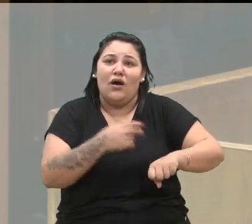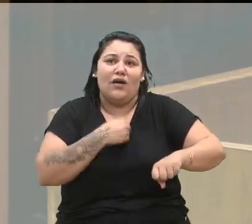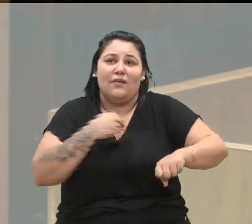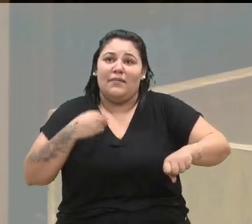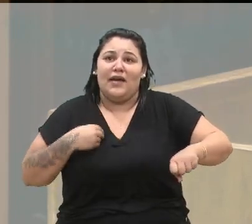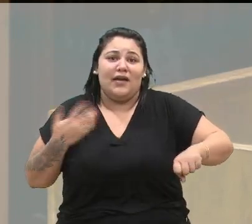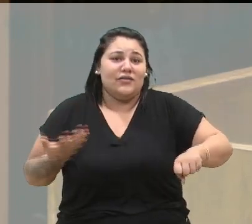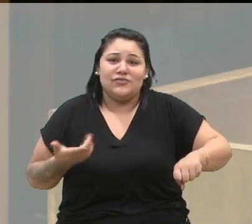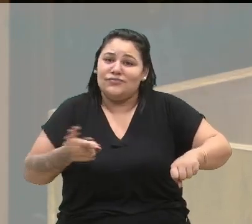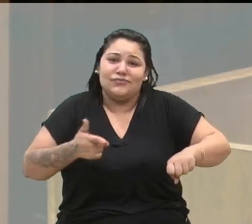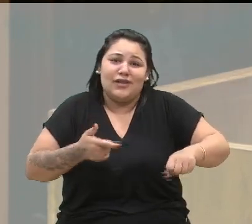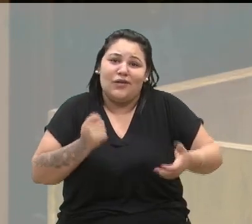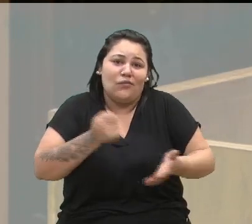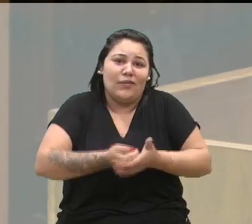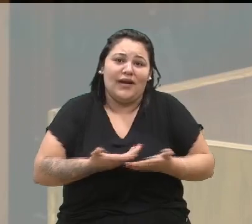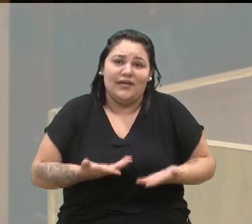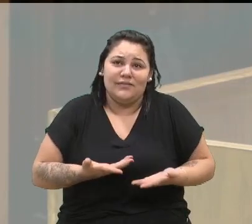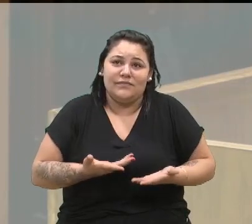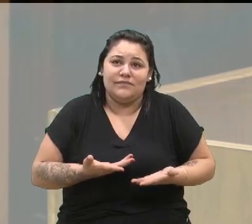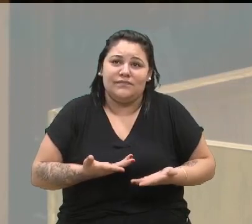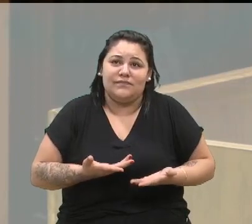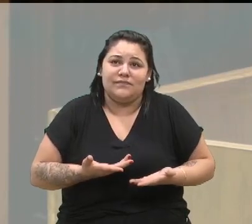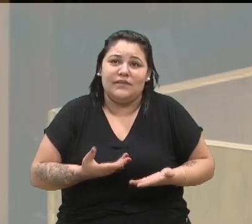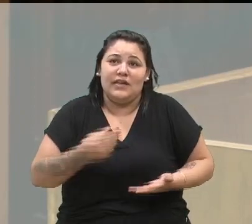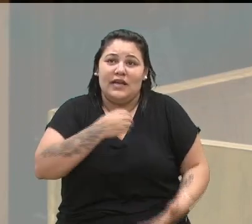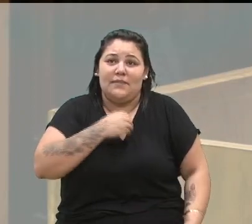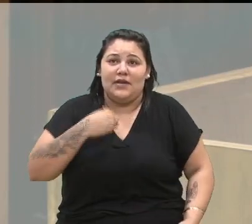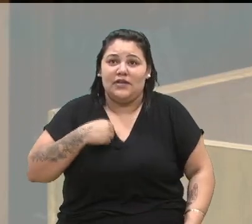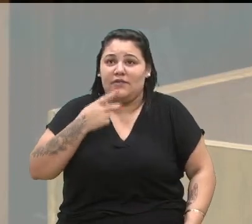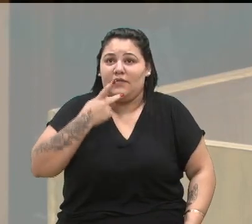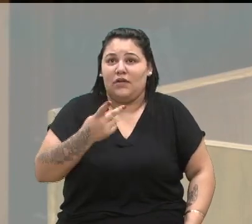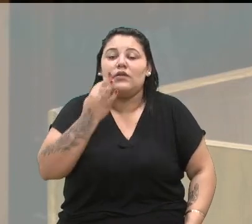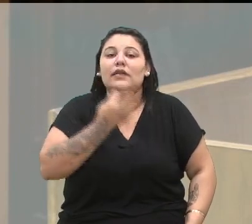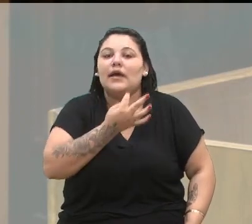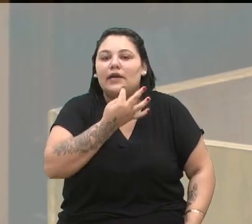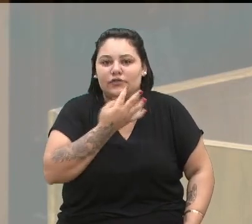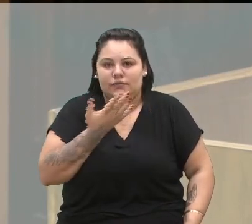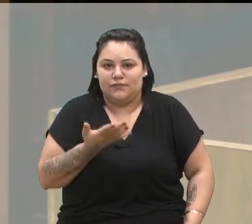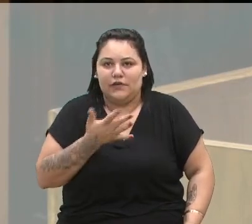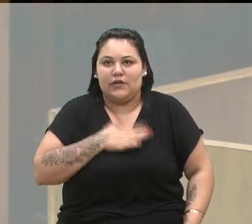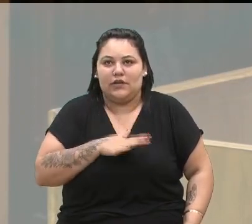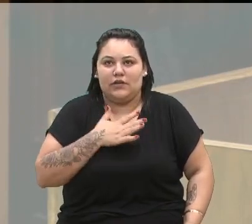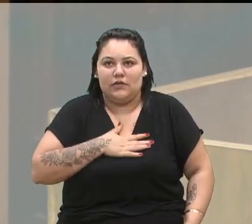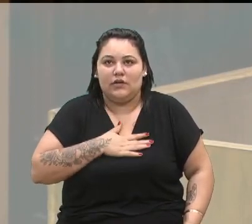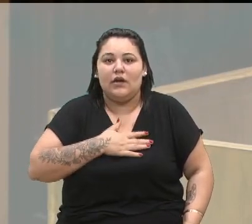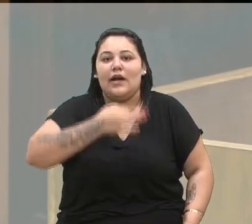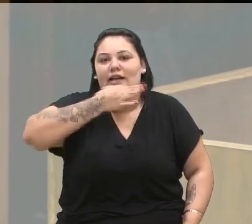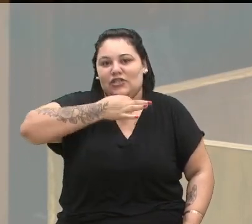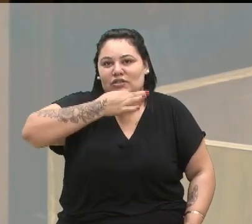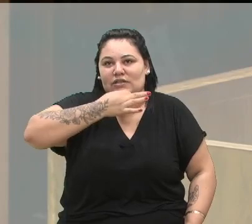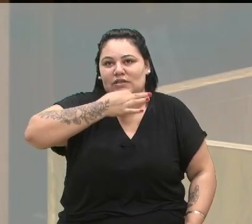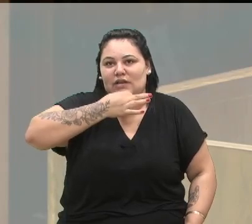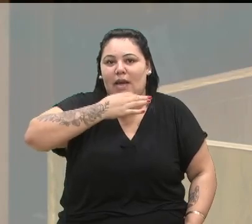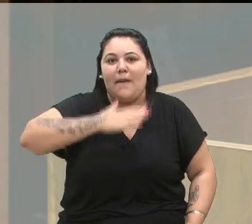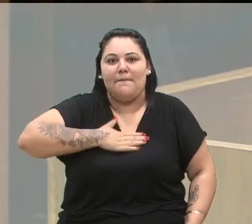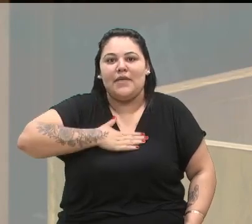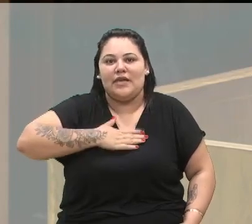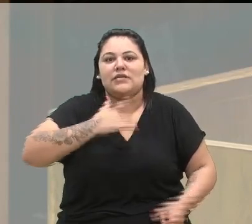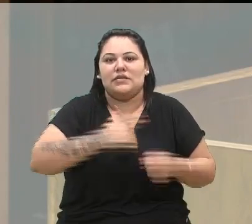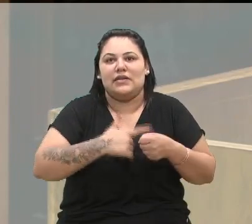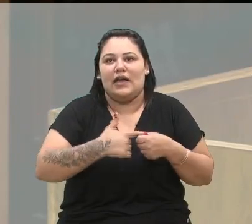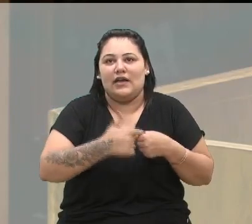enfim, remunerá-la por isso. E ela prontamente me disse: Tati, fique tranquila, Caxias do Sul é a minha cidade, eu